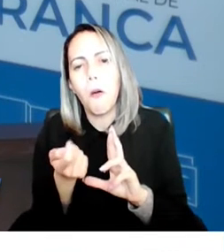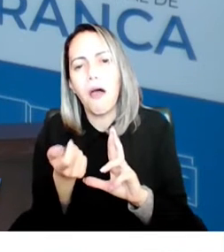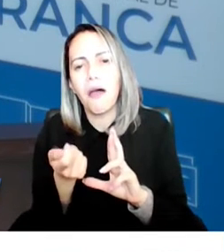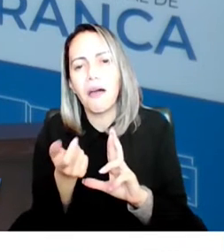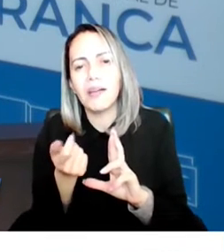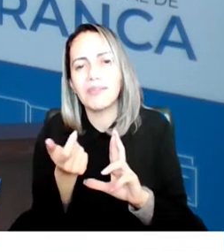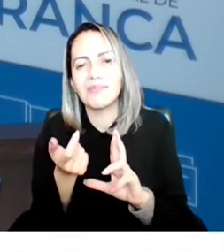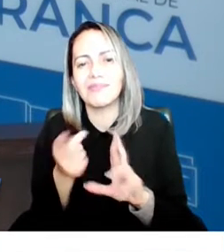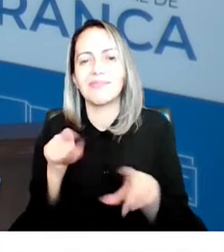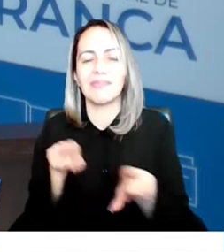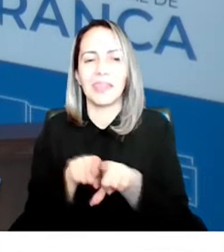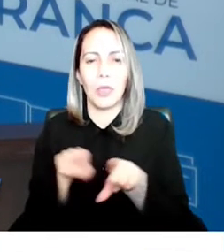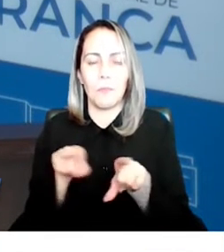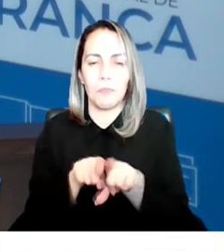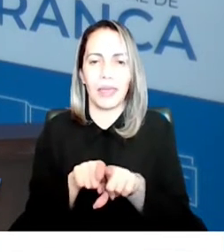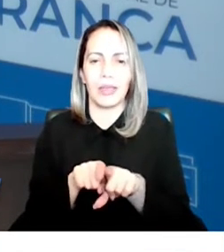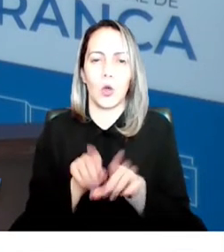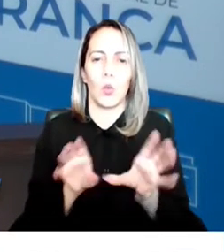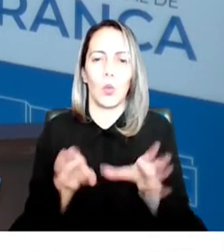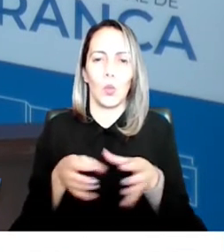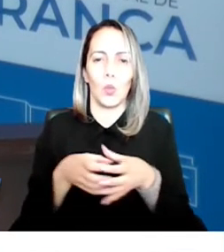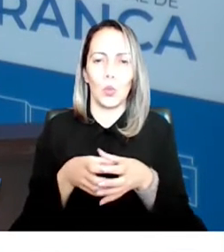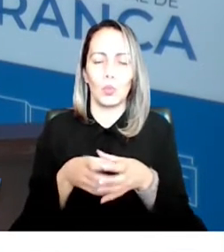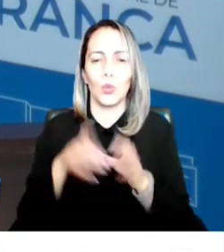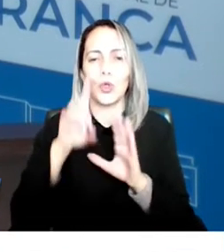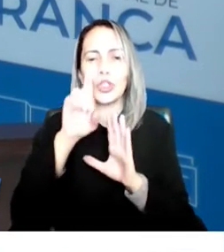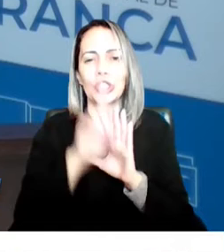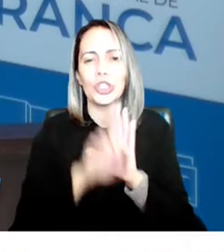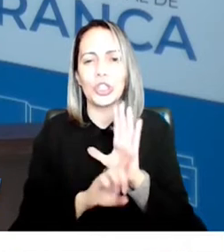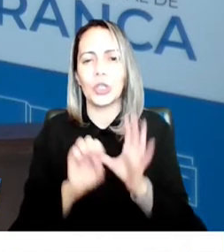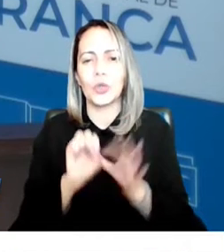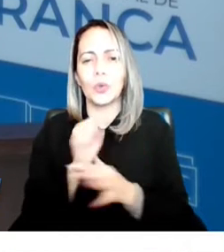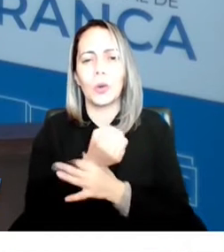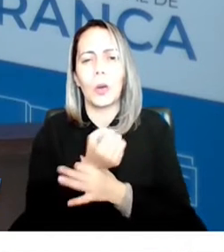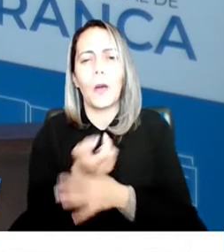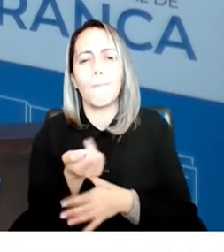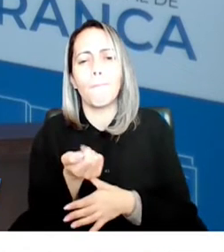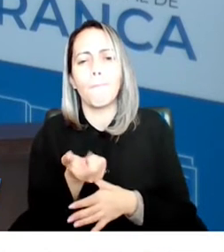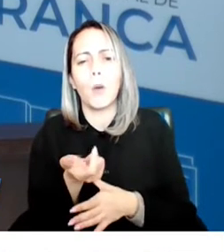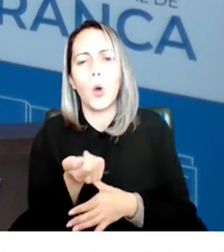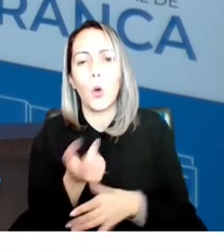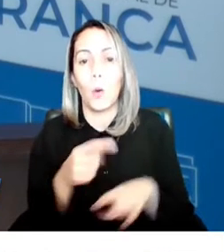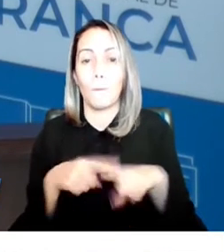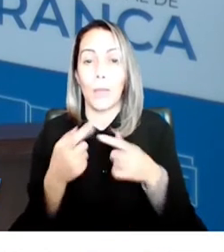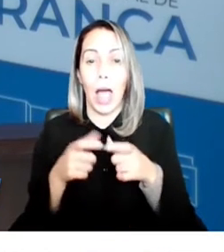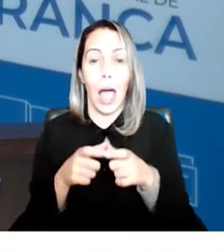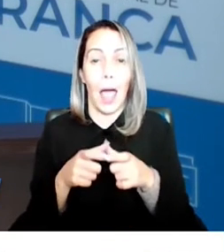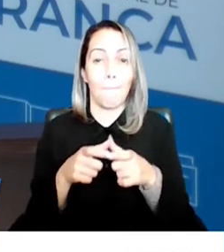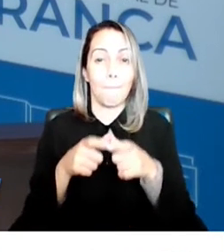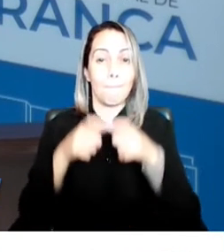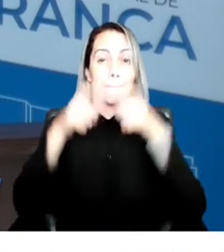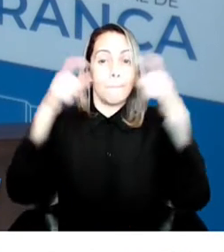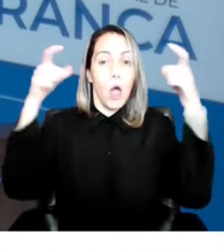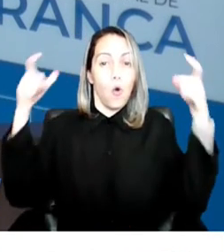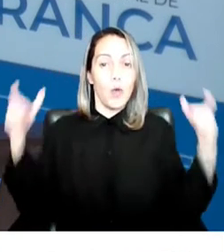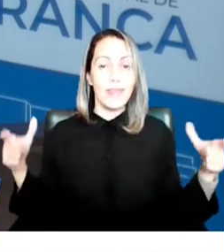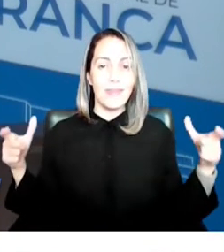minorias em direitos garantidos, porém, a maioria da população.